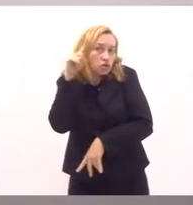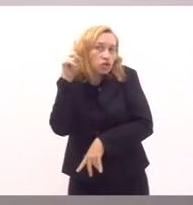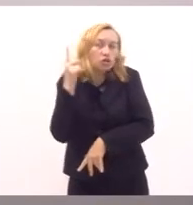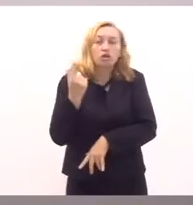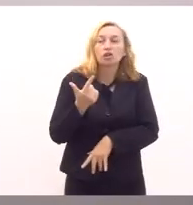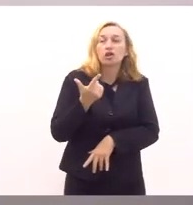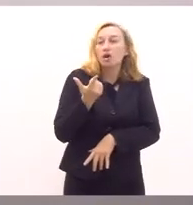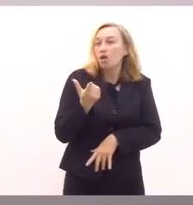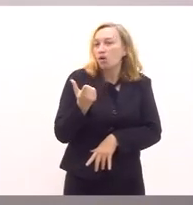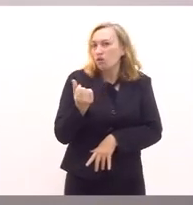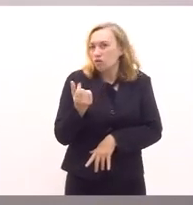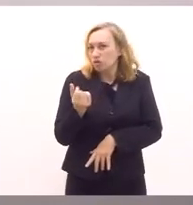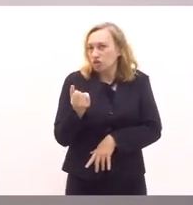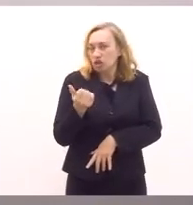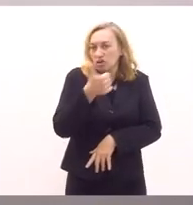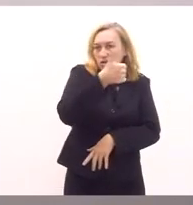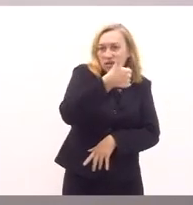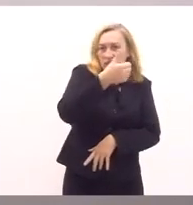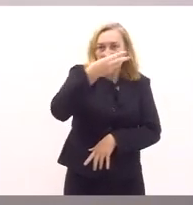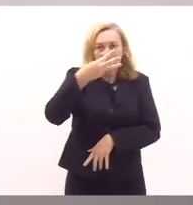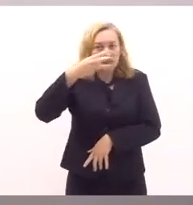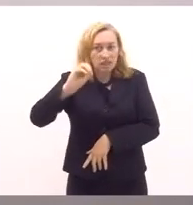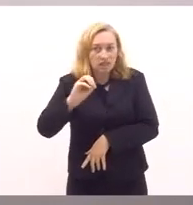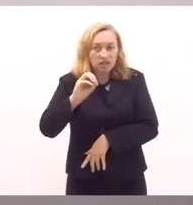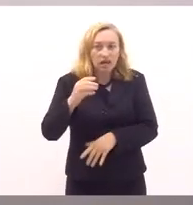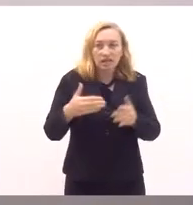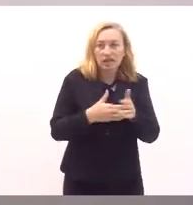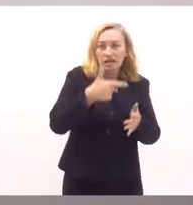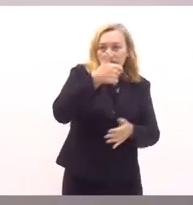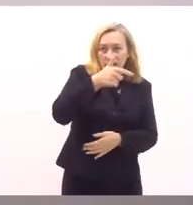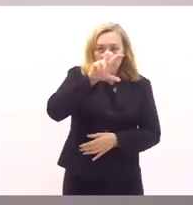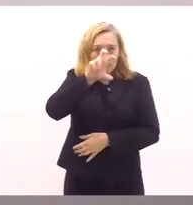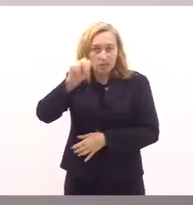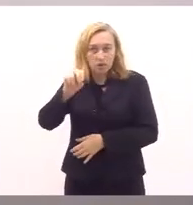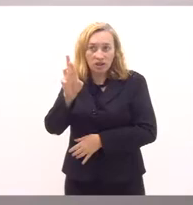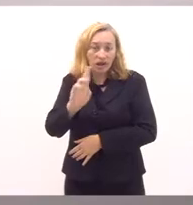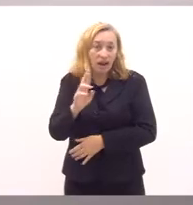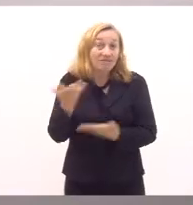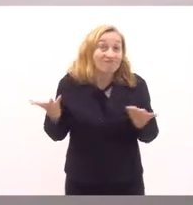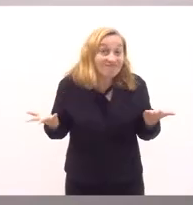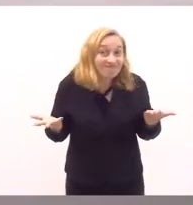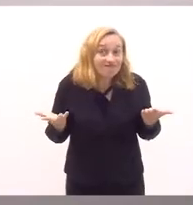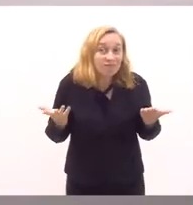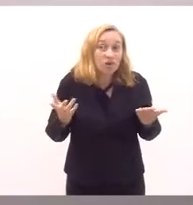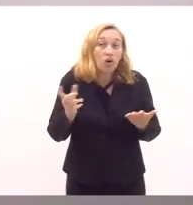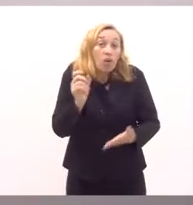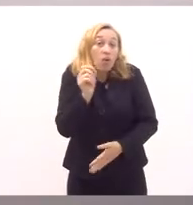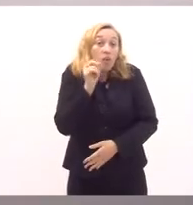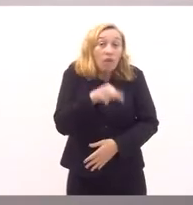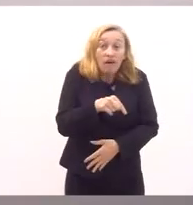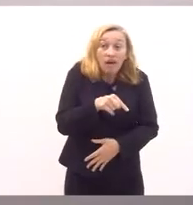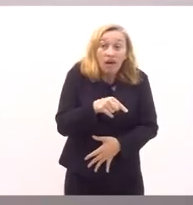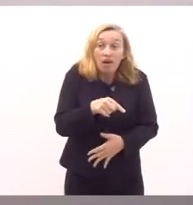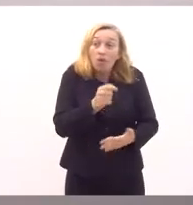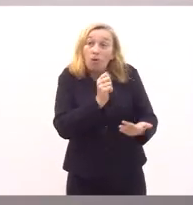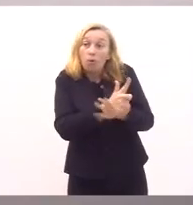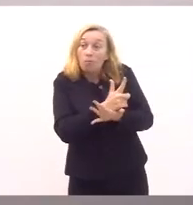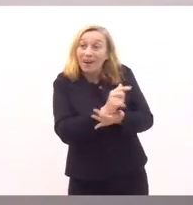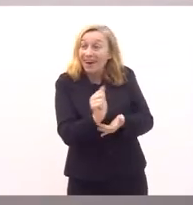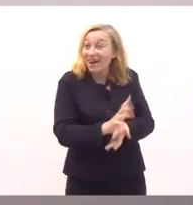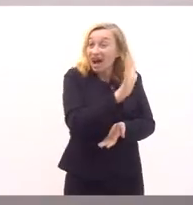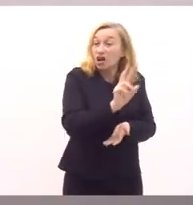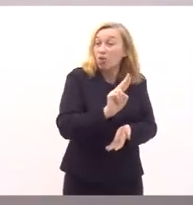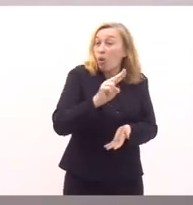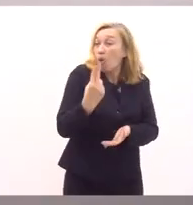entre R$ 130 e R$ 150. E não tem jeito. É isso. Ou é isso, ou é cozinhar com álcool